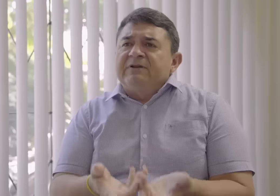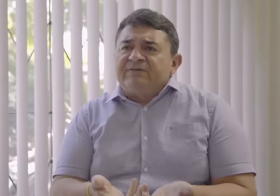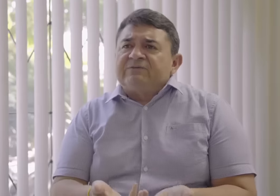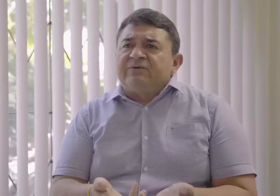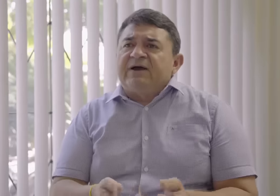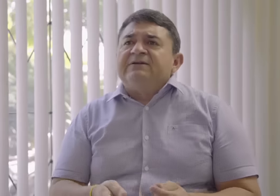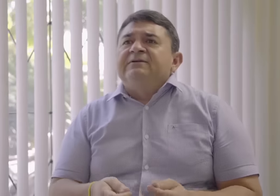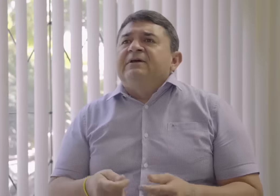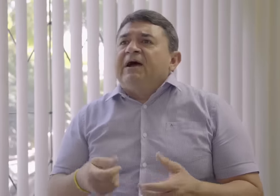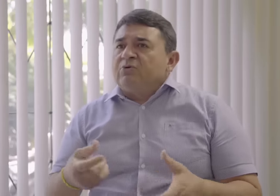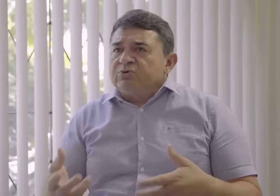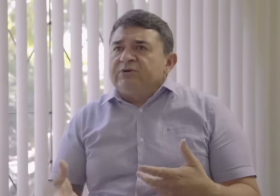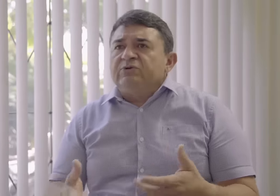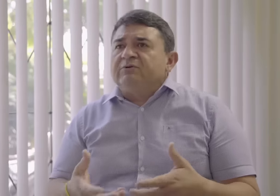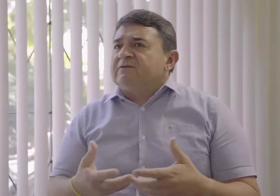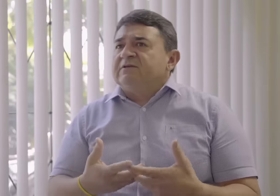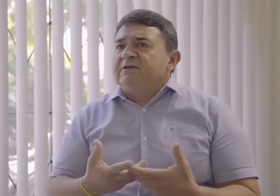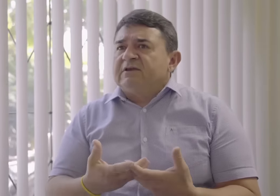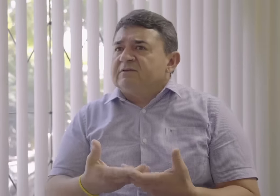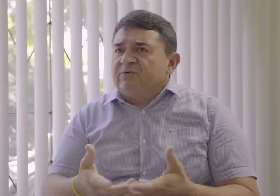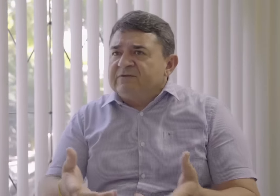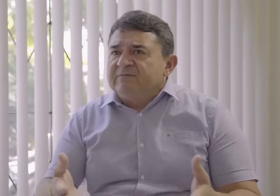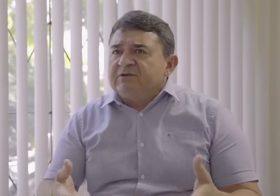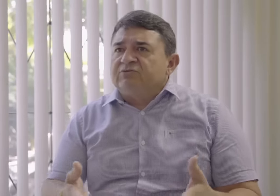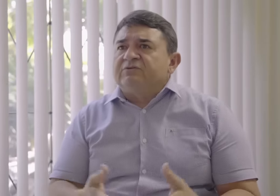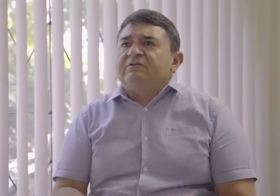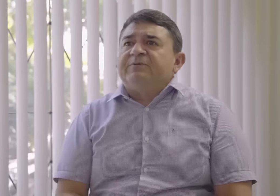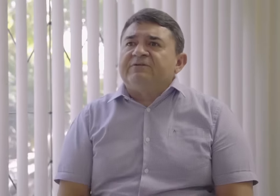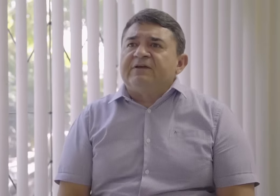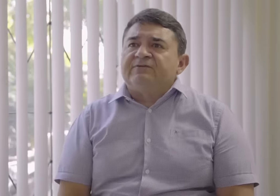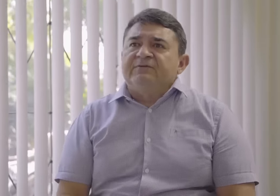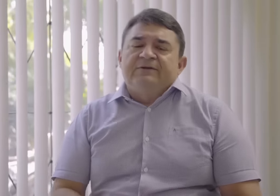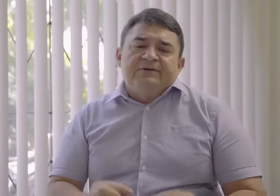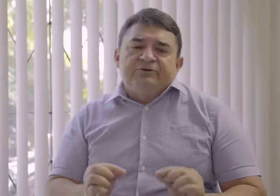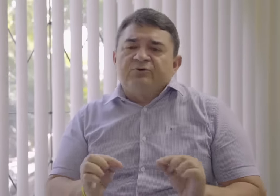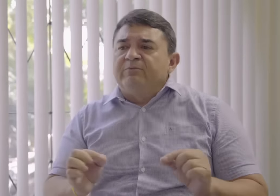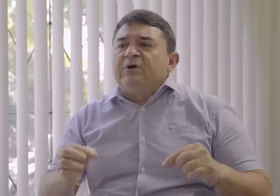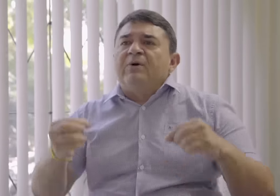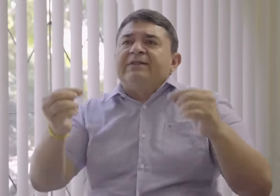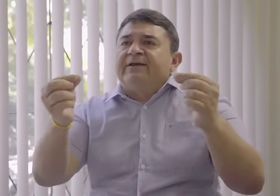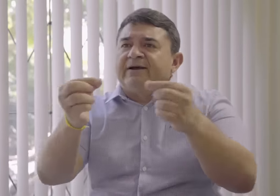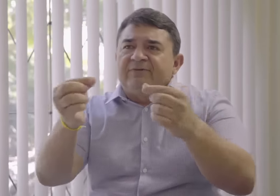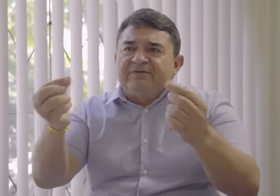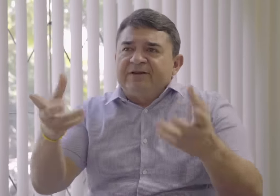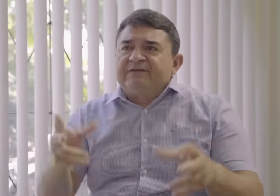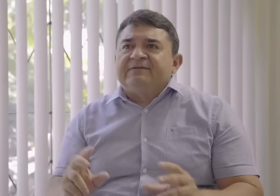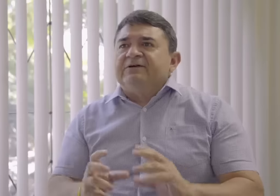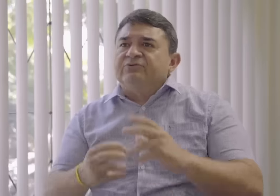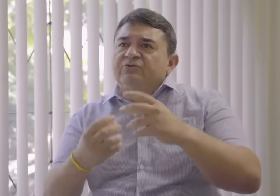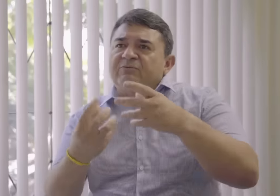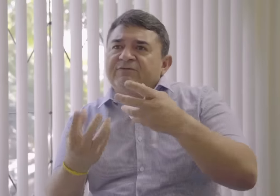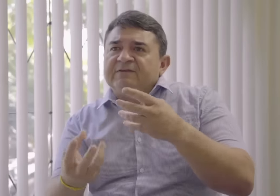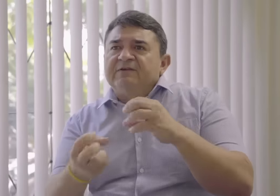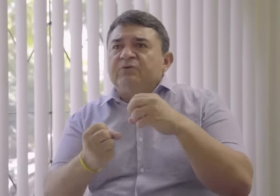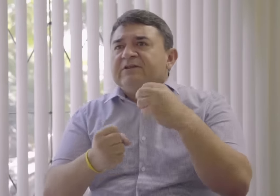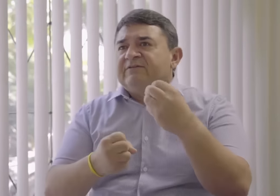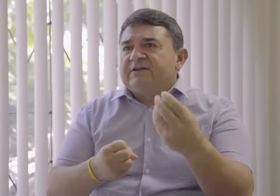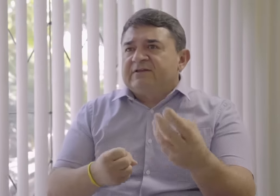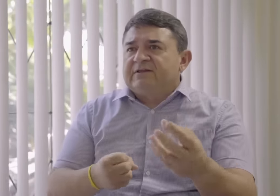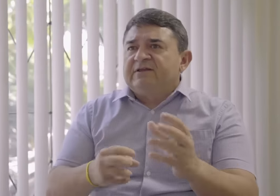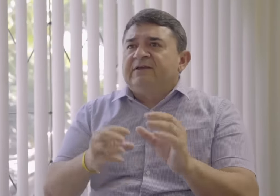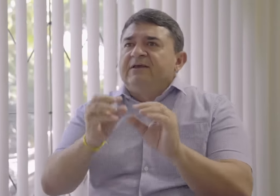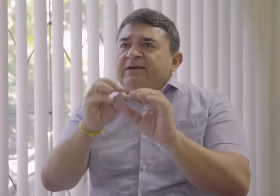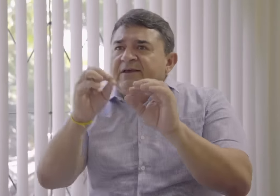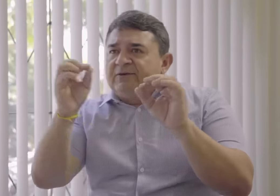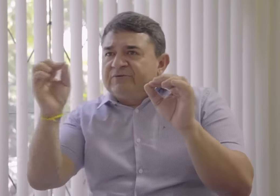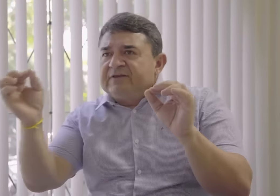maneira muito manufaturada, a construir todo esse conhecimento, todo esse processo, de como enquadrar uma avaliação, de como fazer, o que